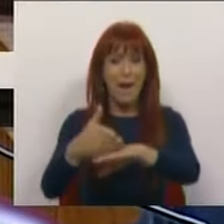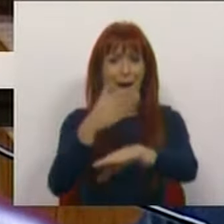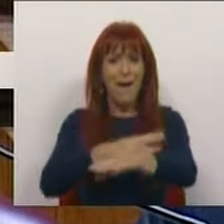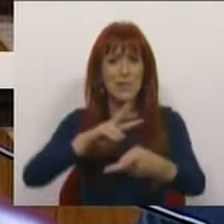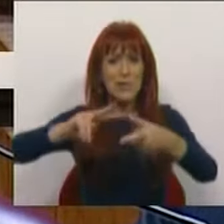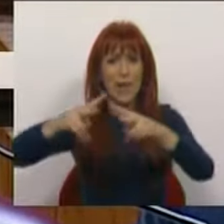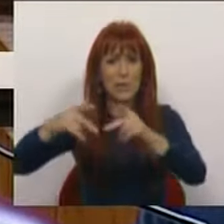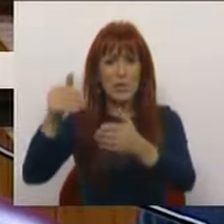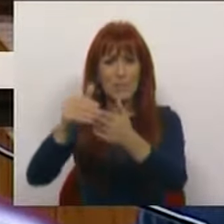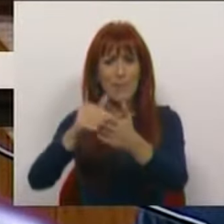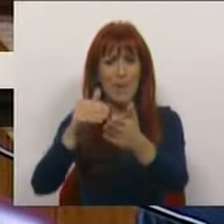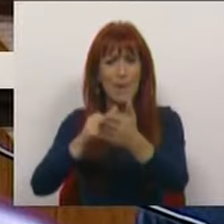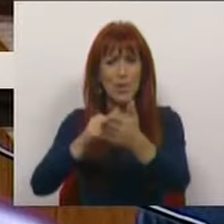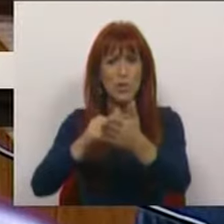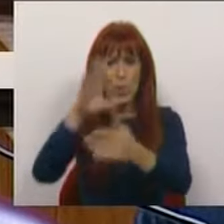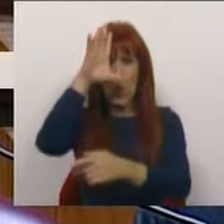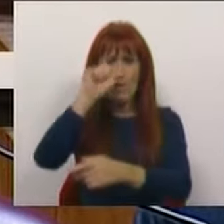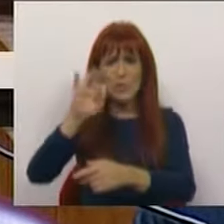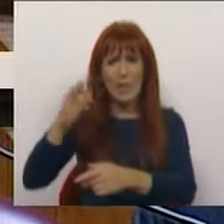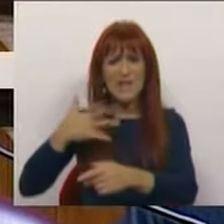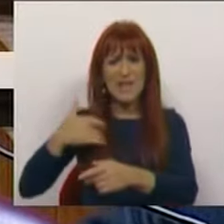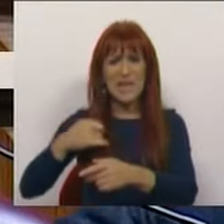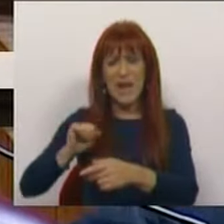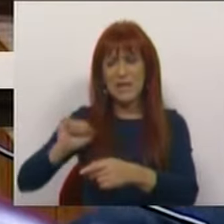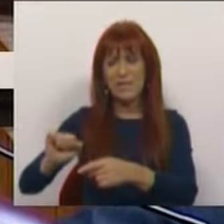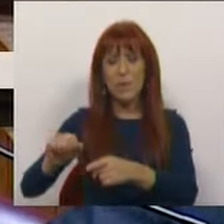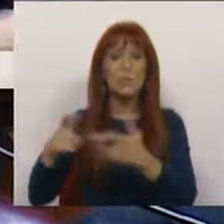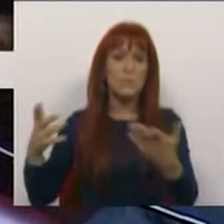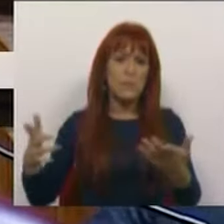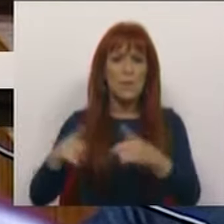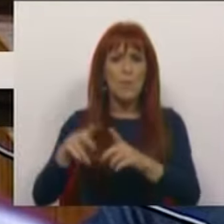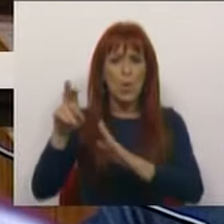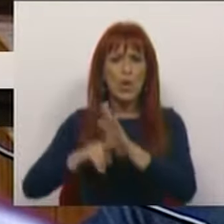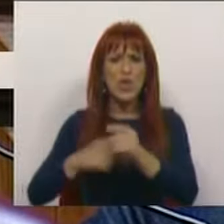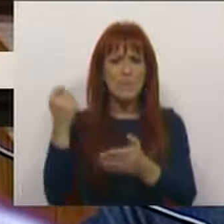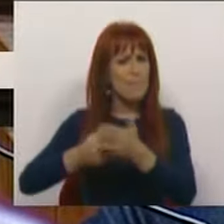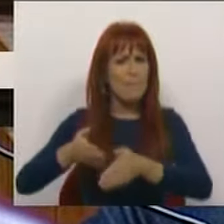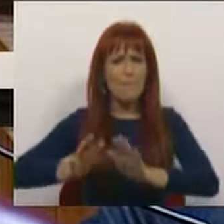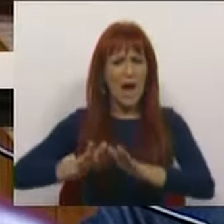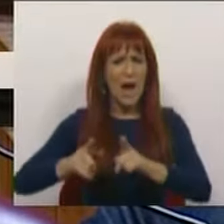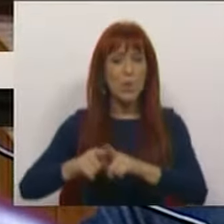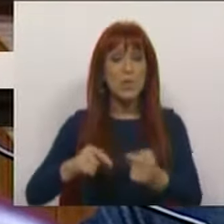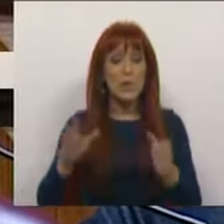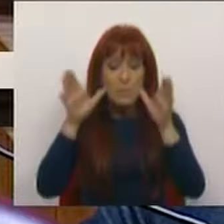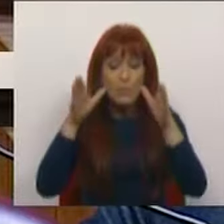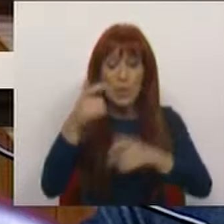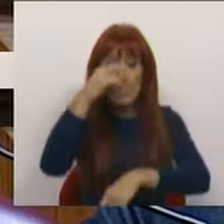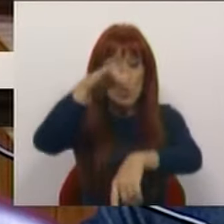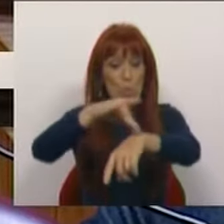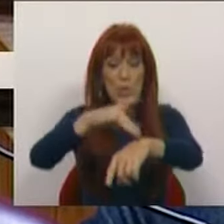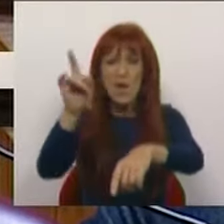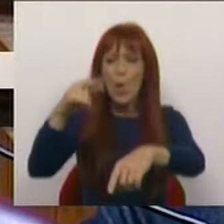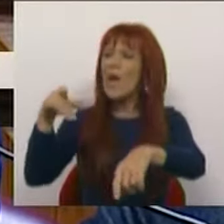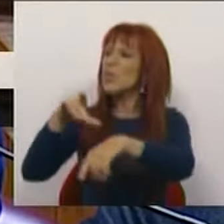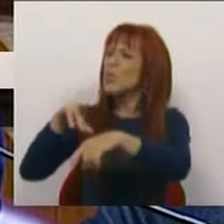das alterações introduzidas pelo governo PSD-CDS, ou seja, um regime de isenção centrado no doente e não